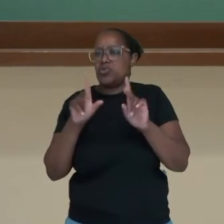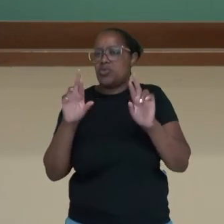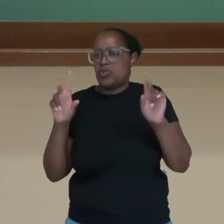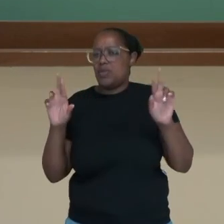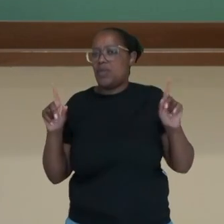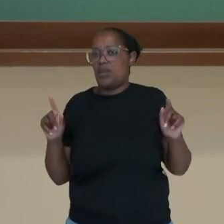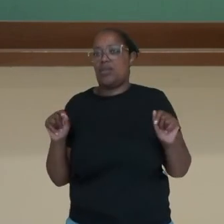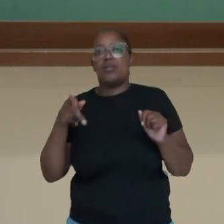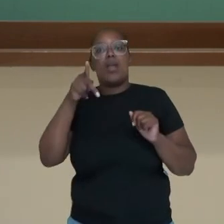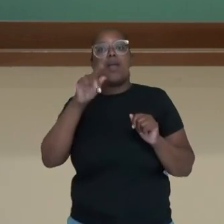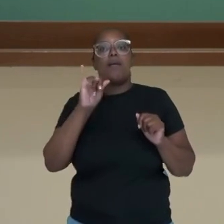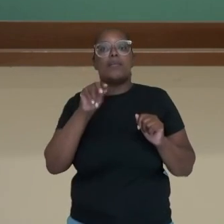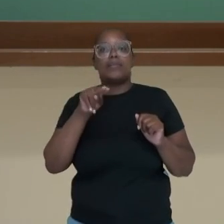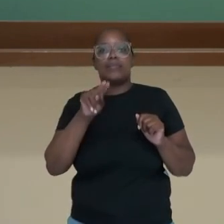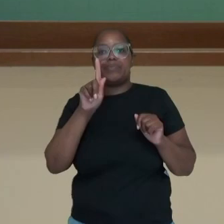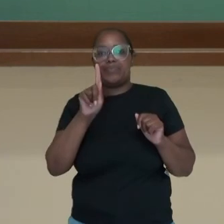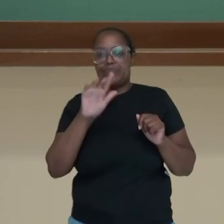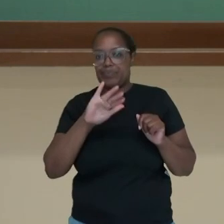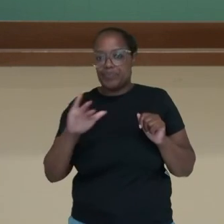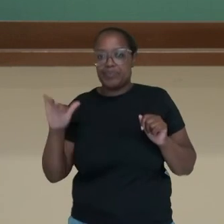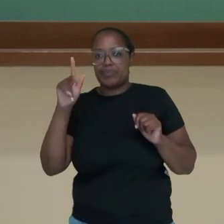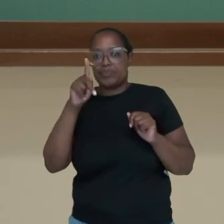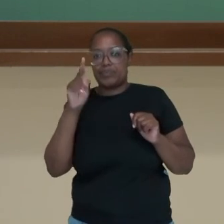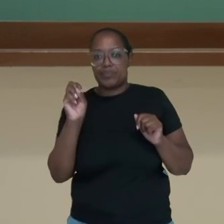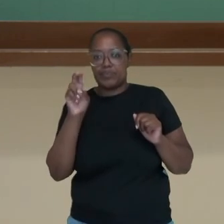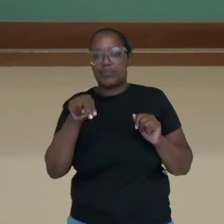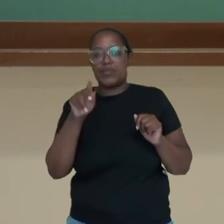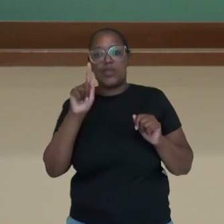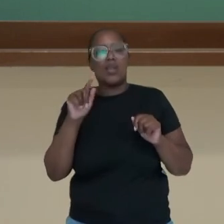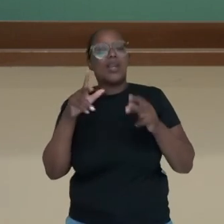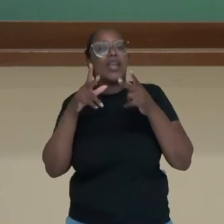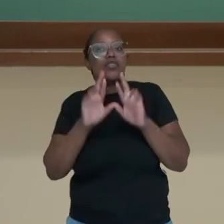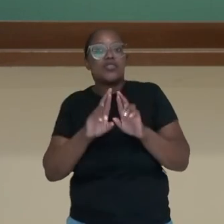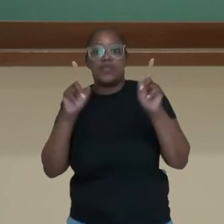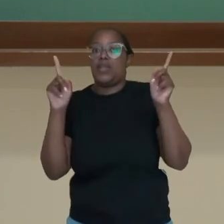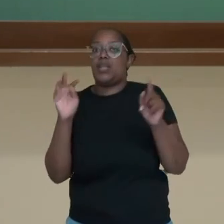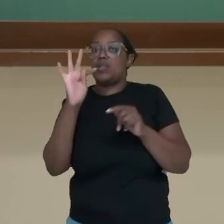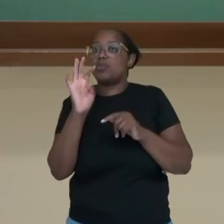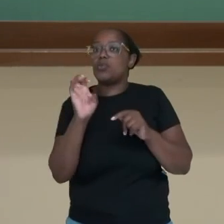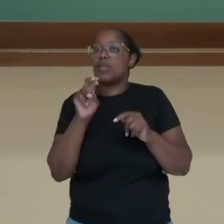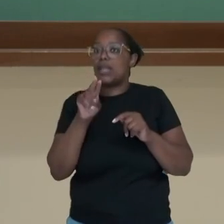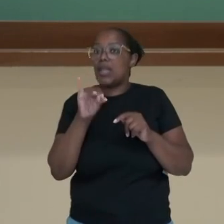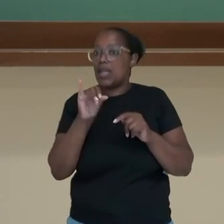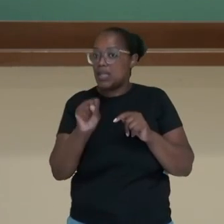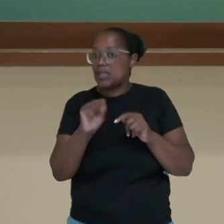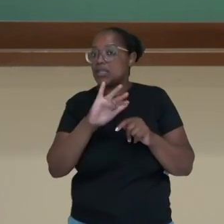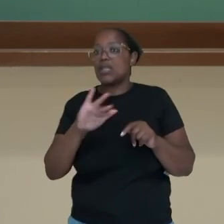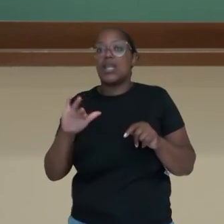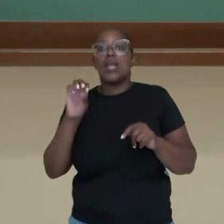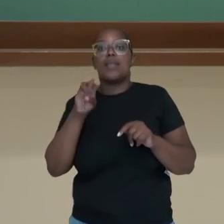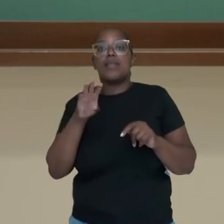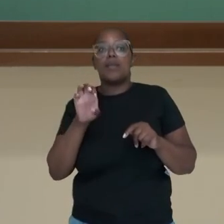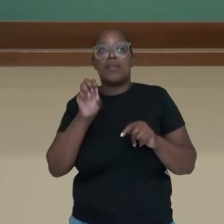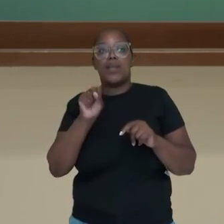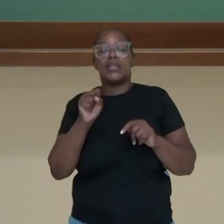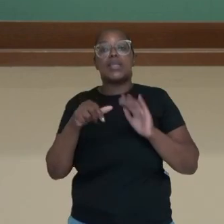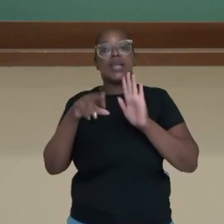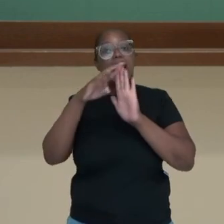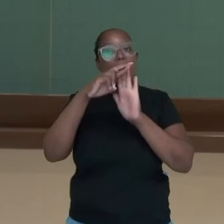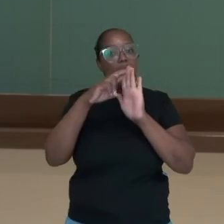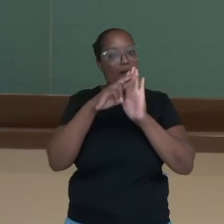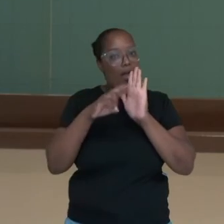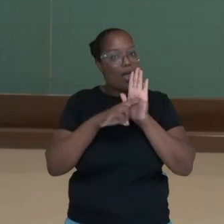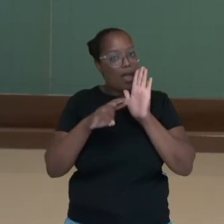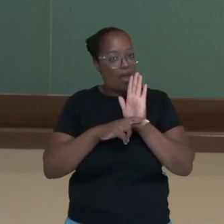do ping-pong, que é o que diferencia do tênis de mesa, que já vem com regras estabelecidas. E se